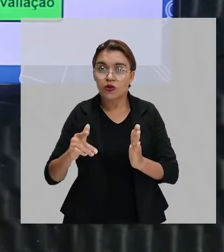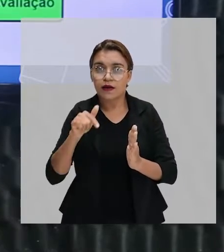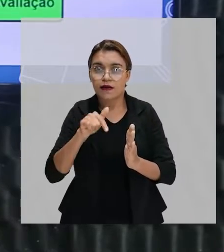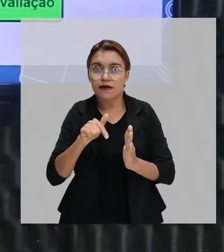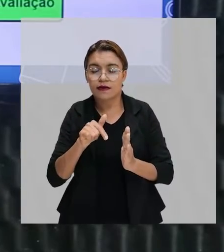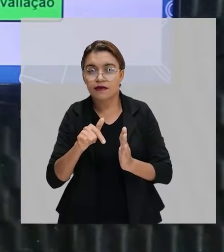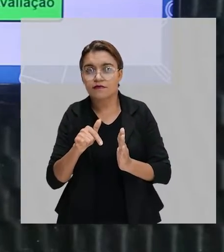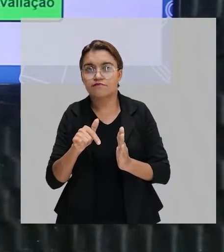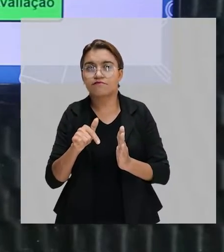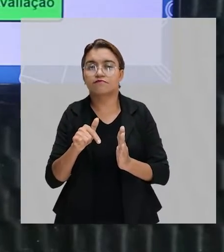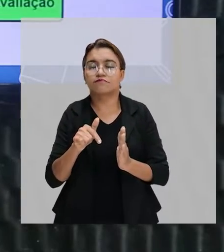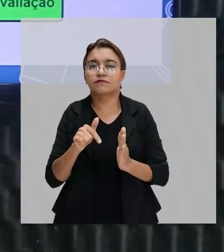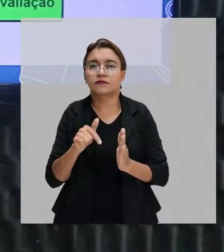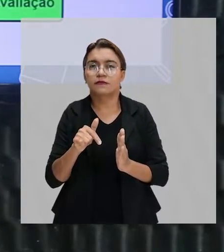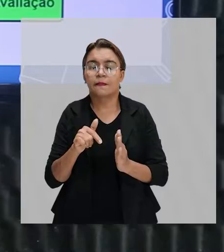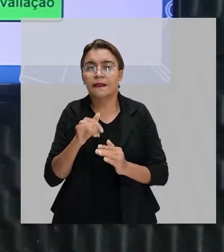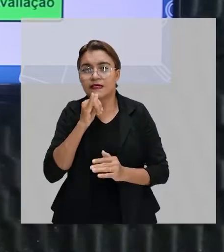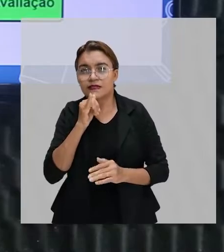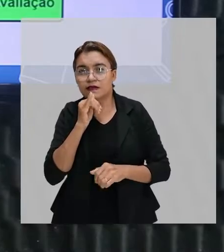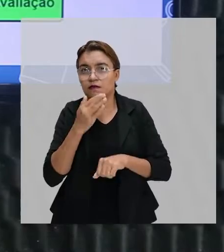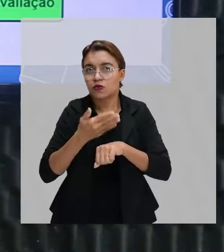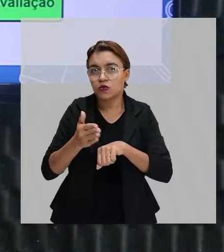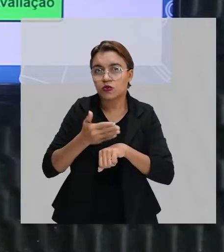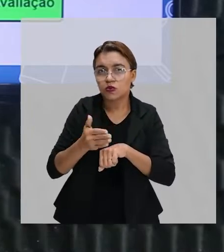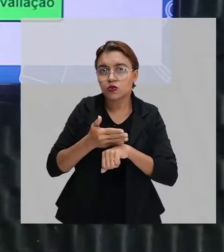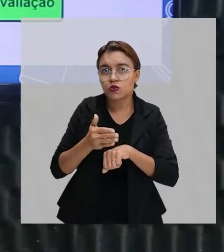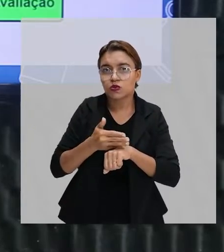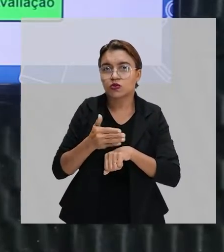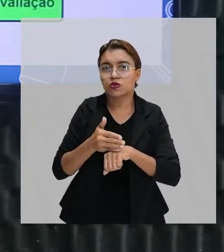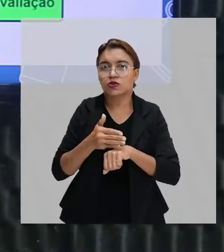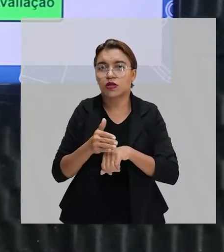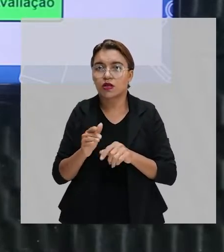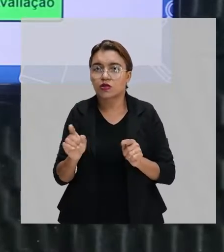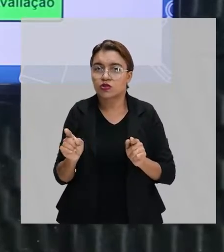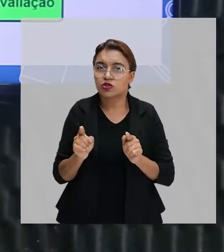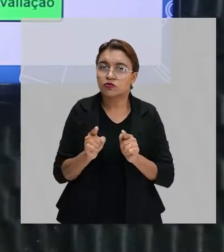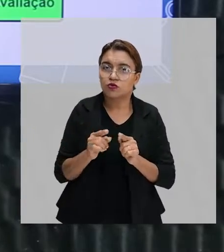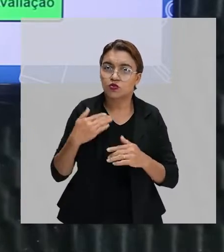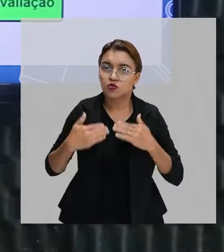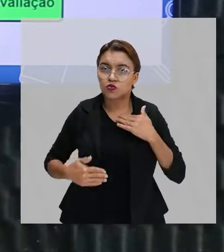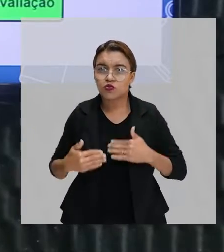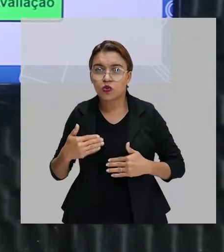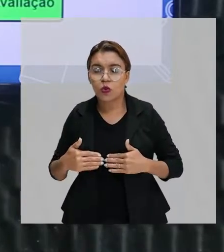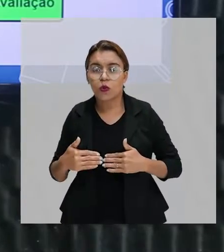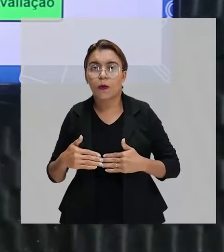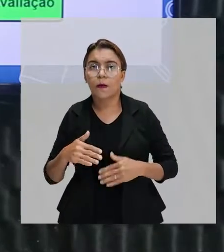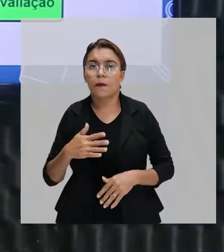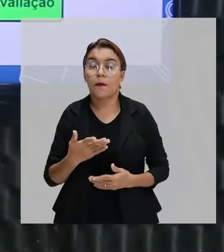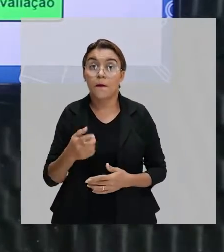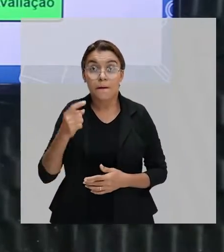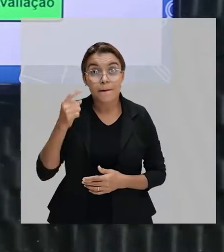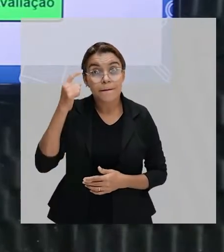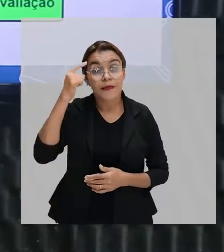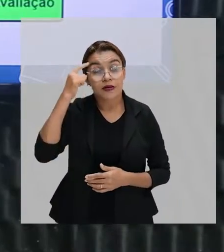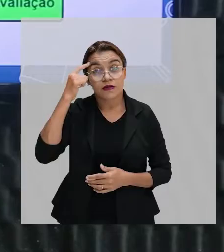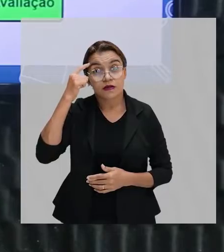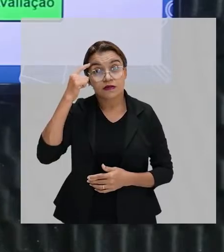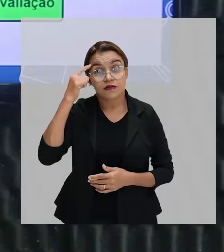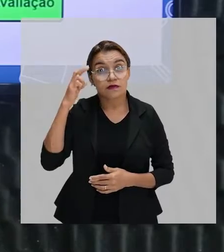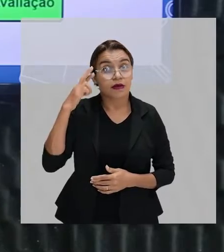diminui o volume EA intensidade dos seus clientes buscando uma recuperação para o seu corpo Então tudo isso é pensado é